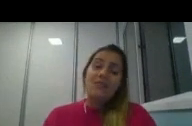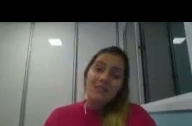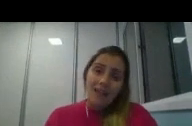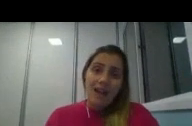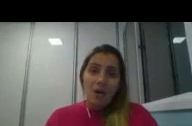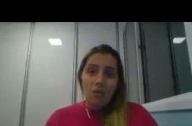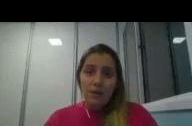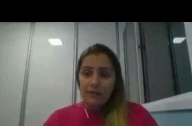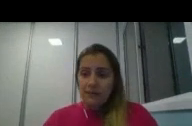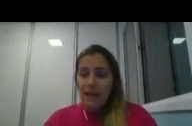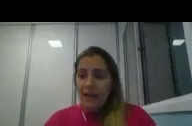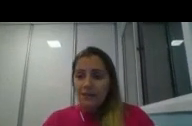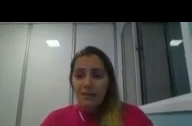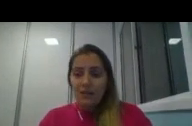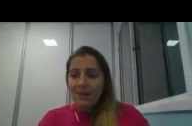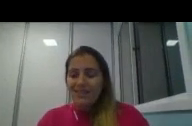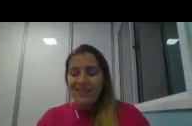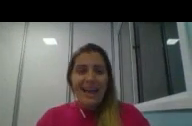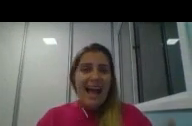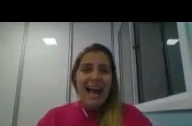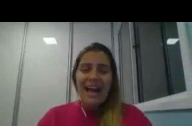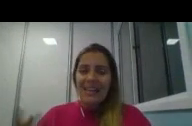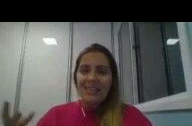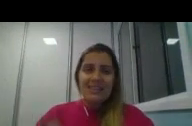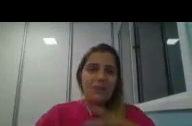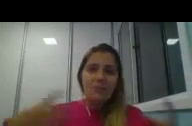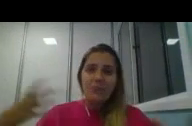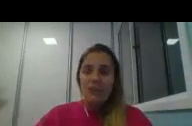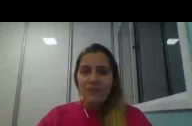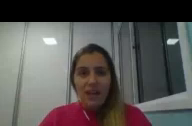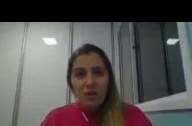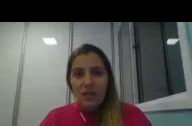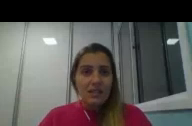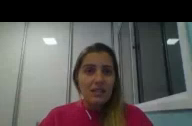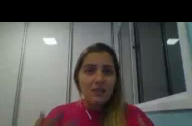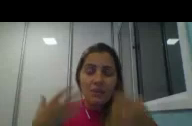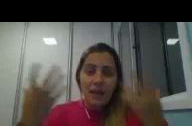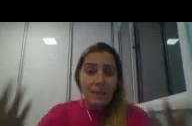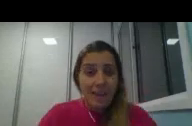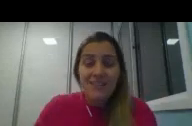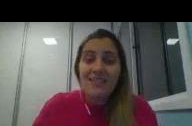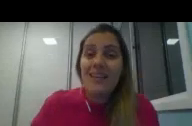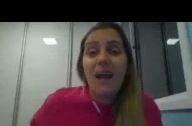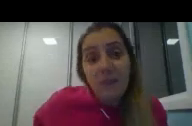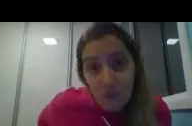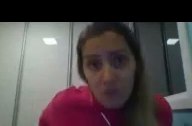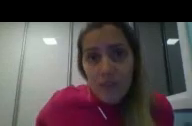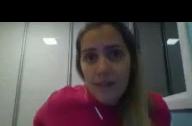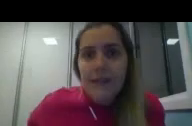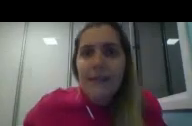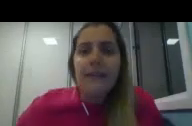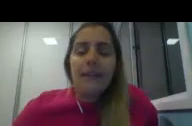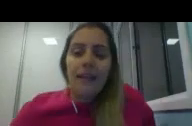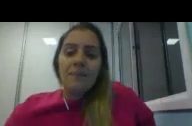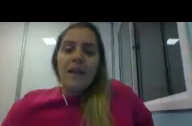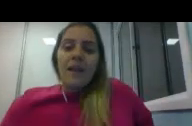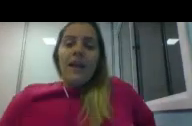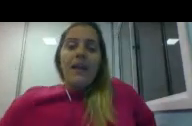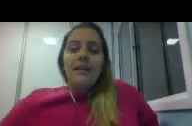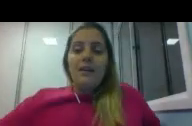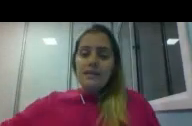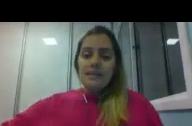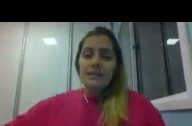não ia conseguir andar na rua, tá? Assim, eu ia ser agarrada, o pessoal ia ficar enlouquecido, porque a beleza seria absurda,